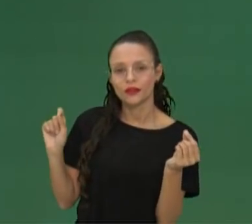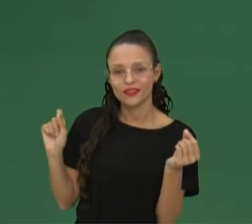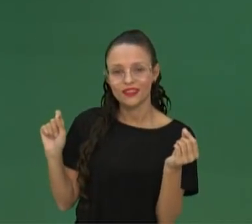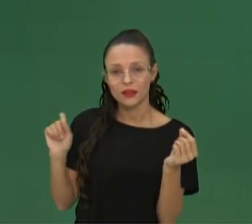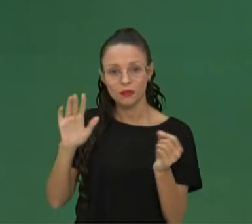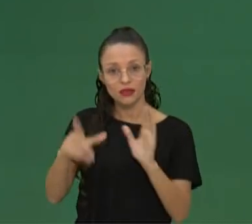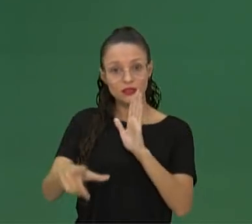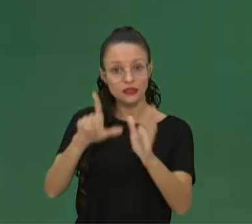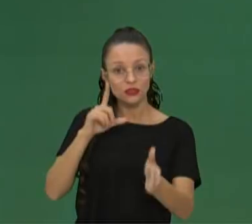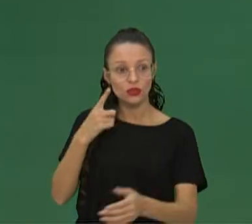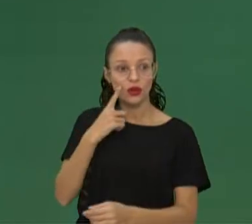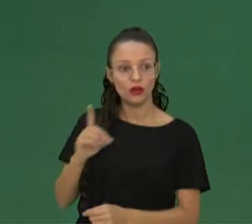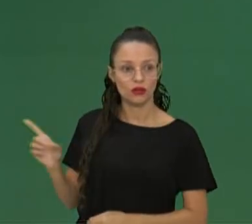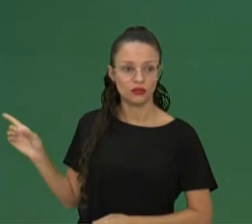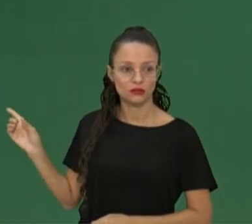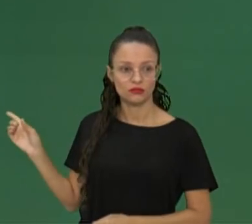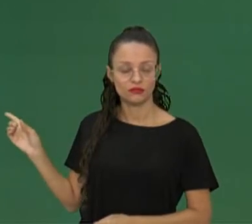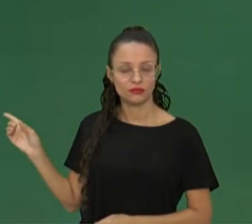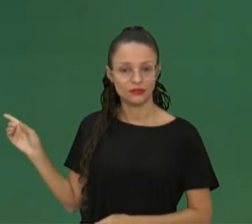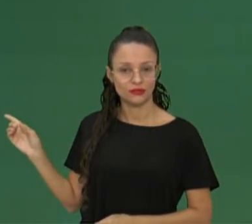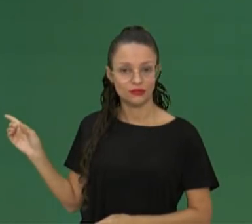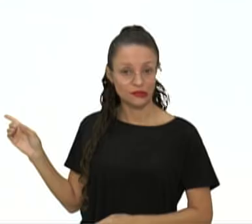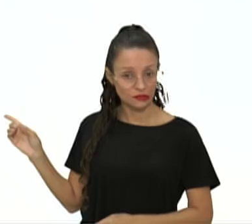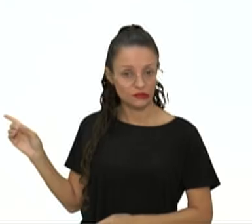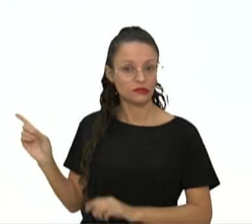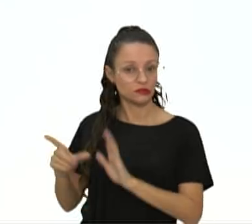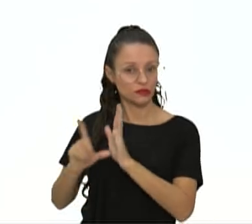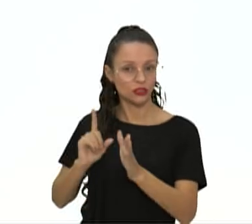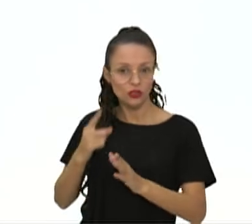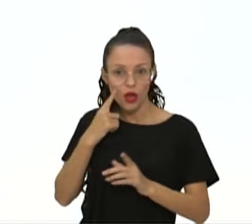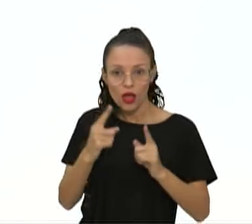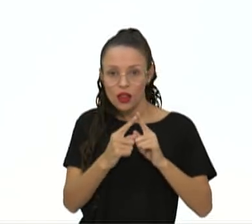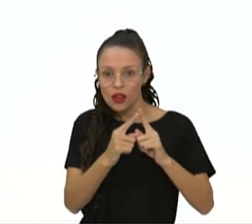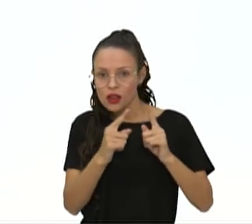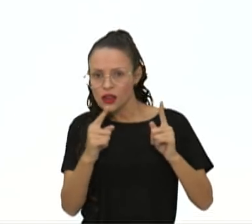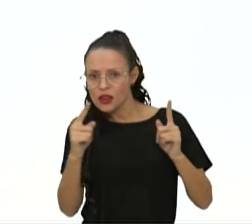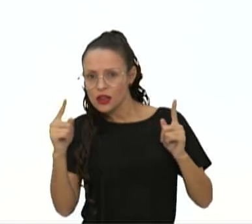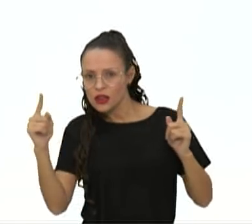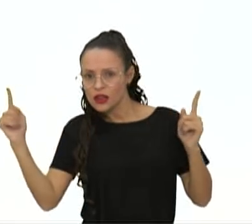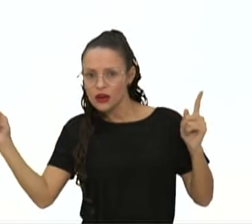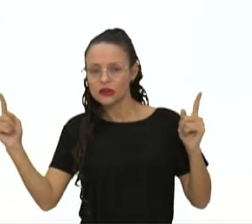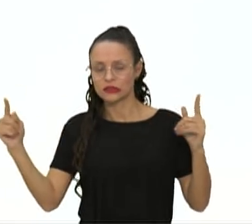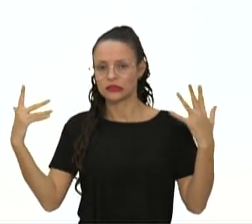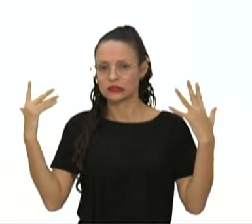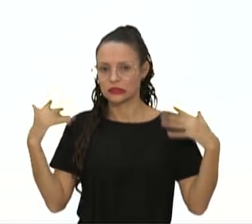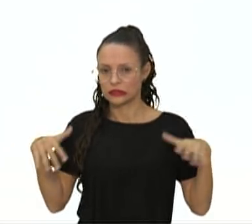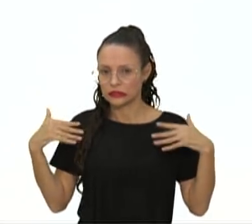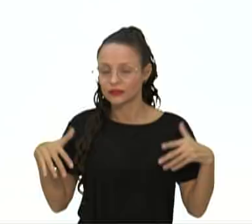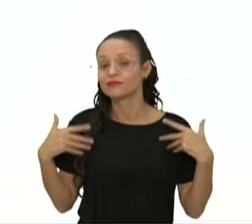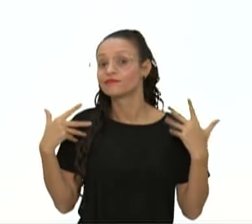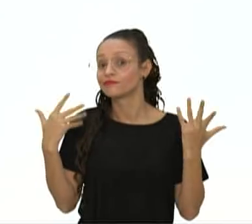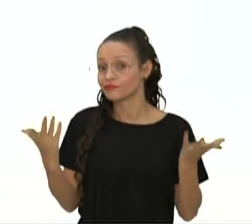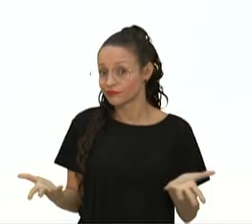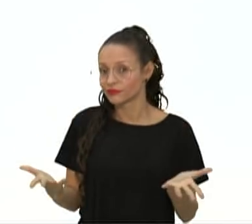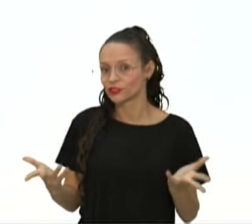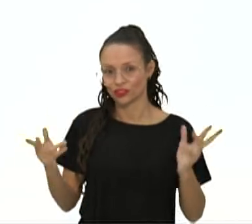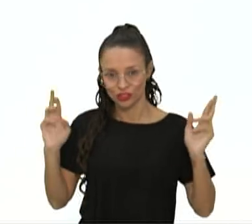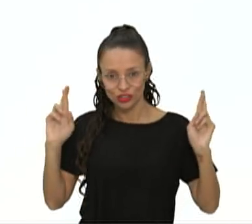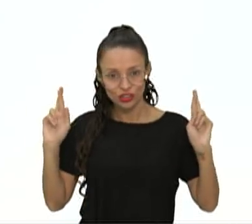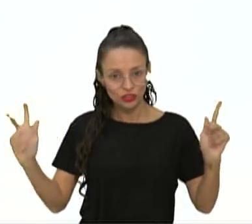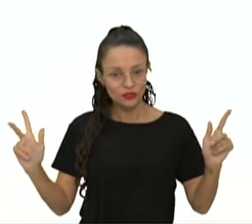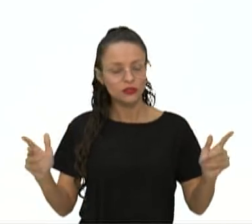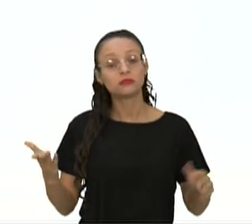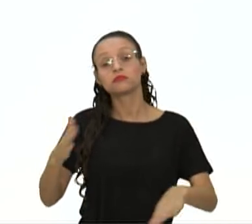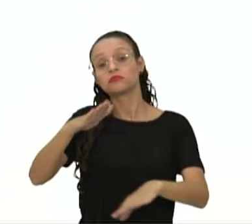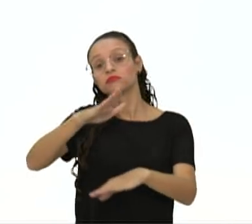a gente fez antes. Ó. Antes a gente fez isso aqui. Olha o tamanho da linha de conta. Então, dá bastante diferença. Então